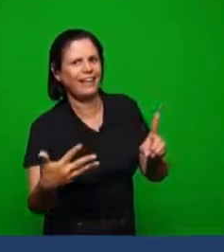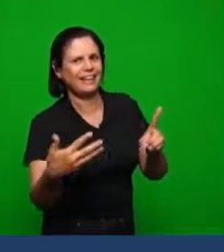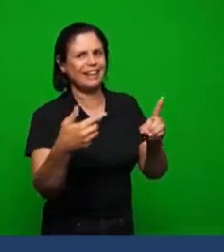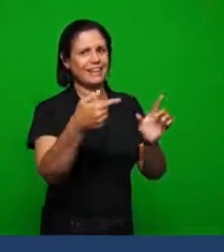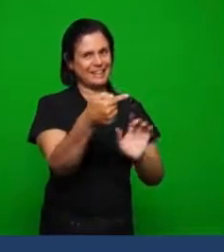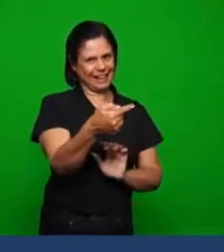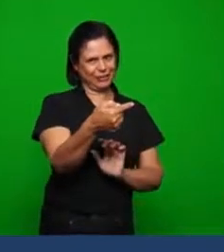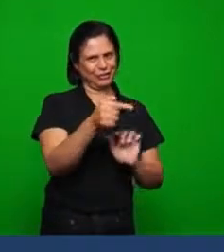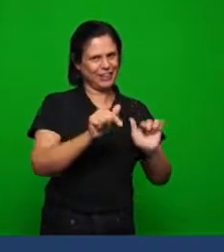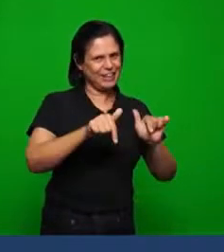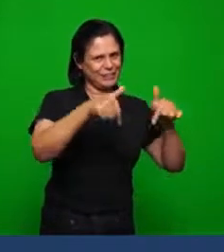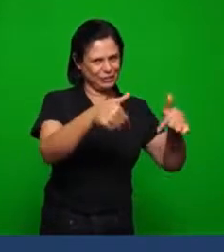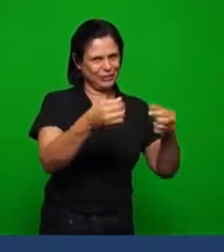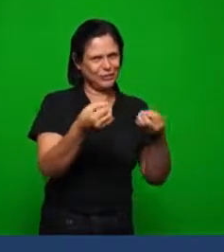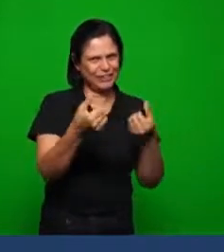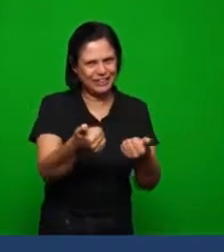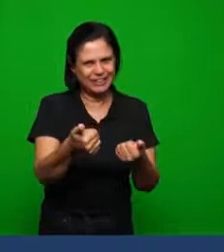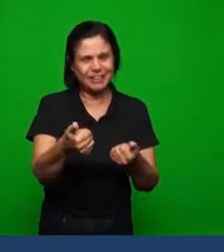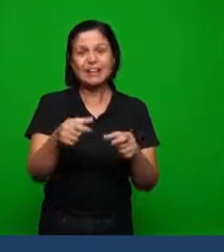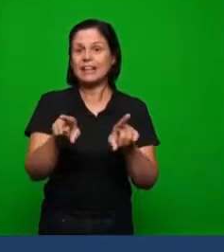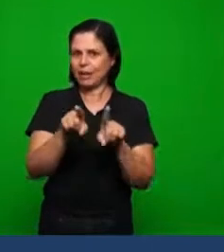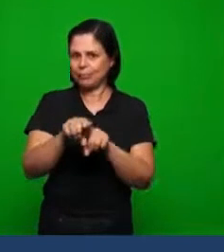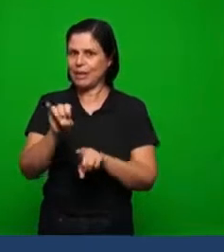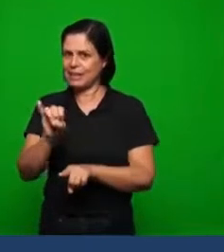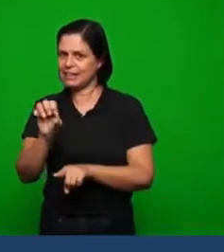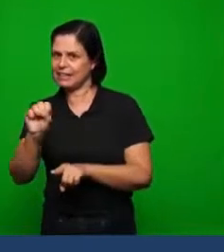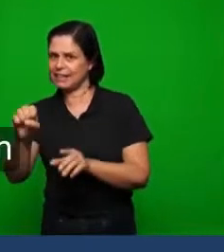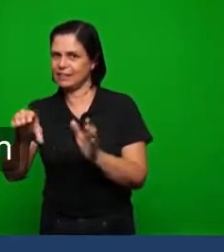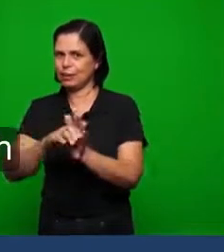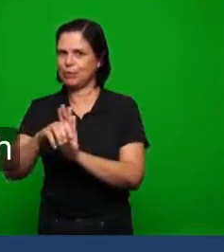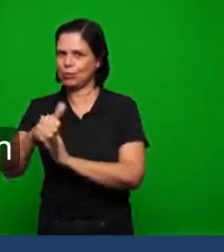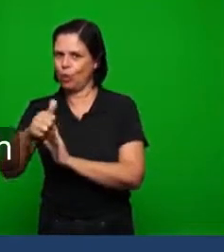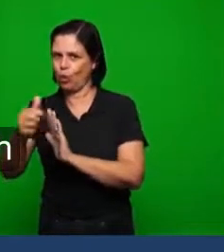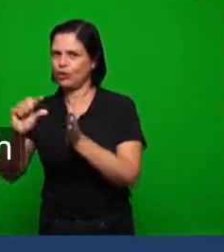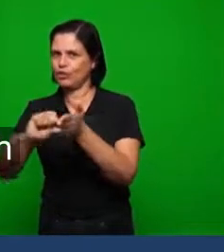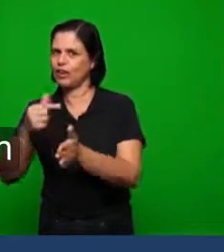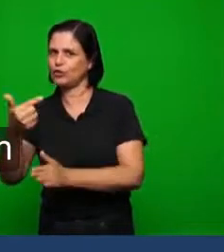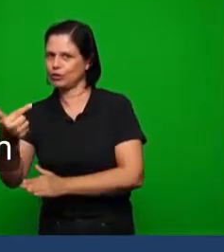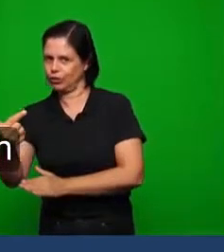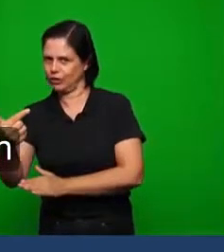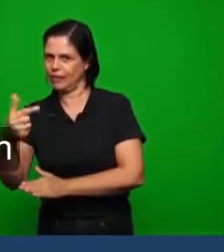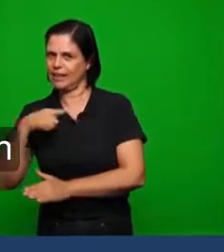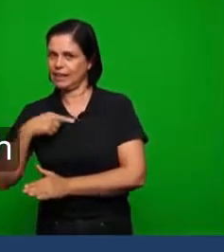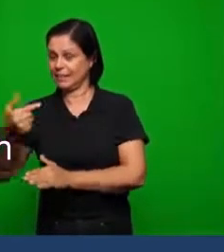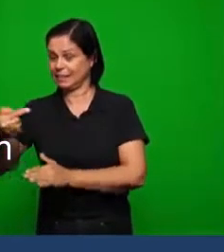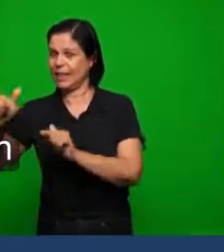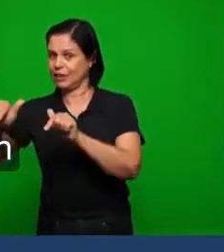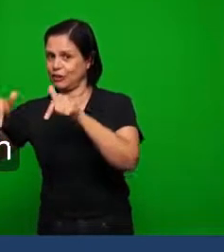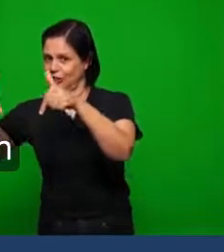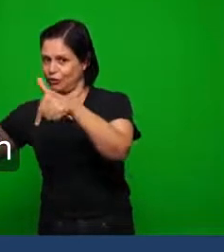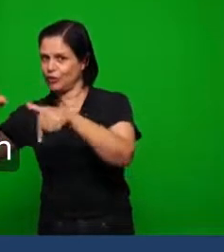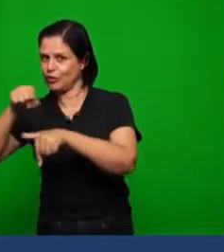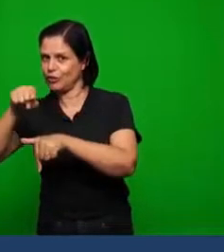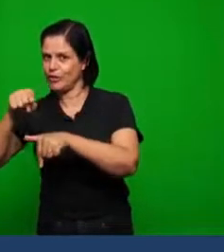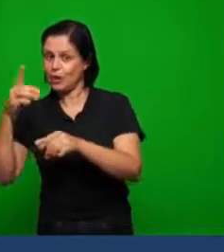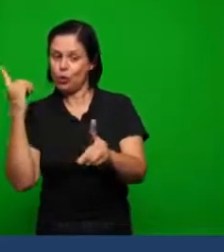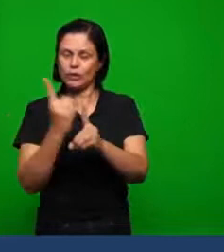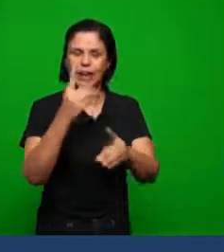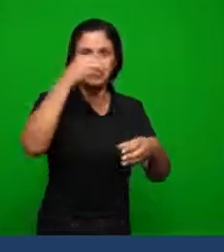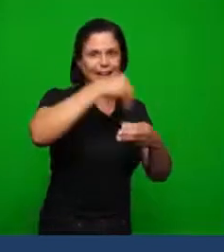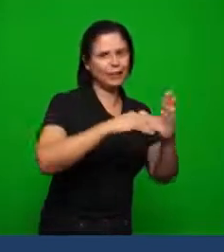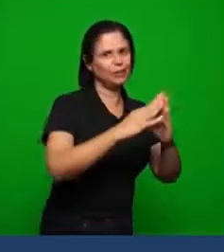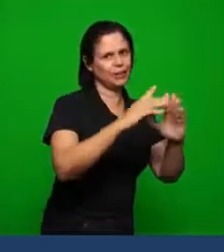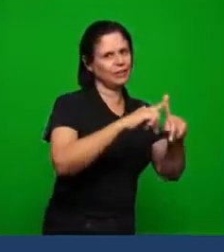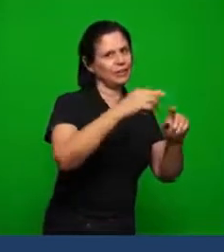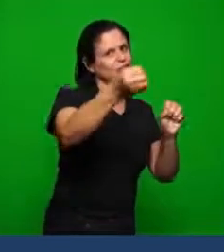vão trabalhar também em Isaías capítulo 11, verso 2, e vão identificar ali as sete operações, e cada uma